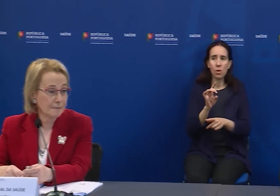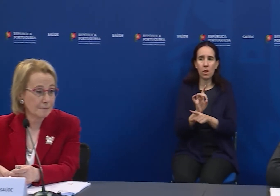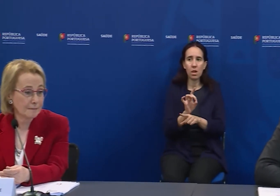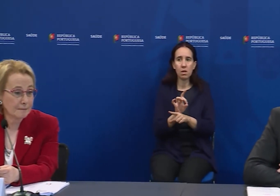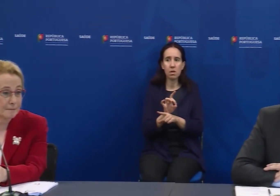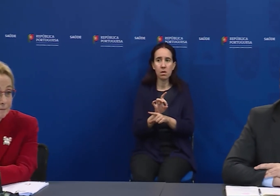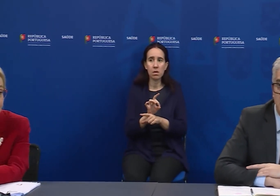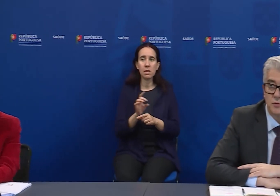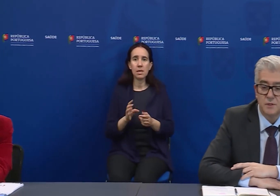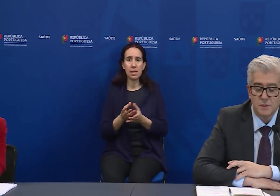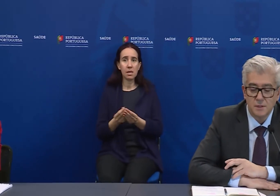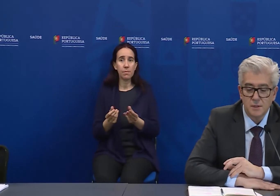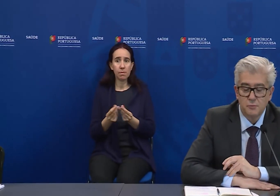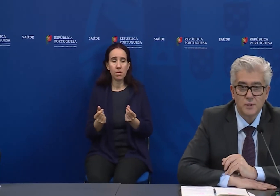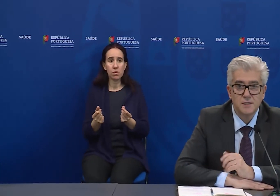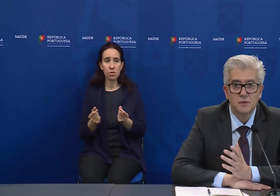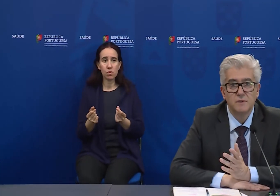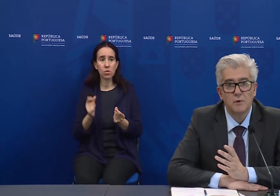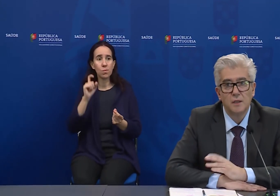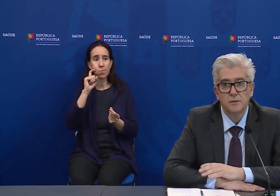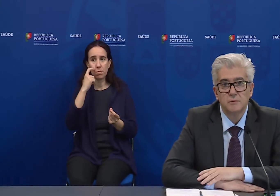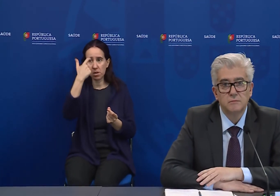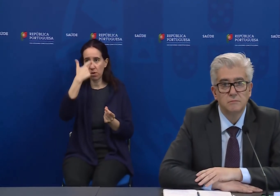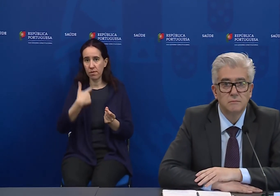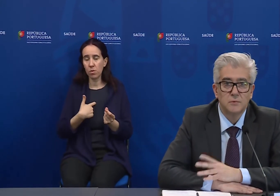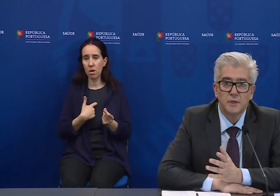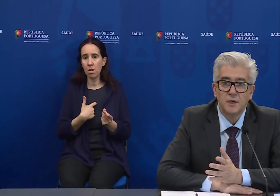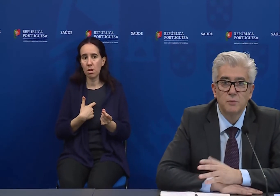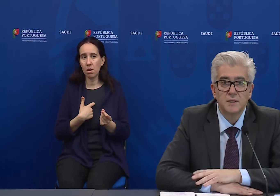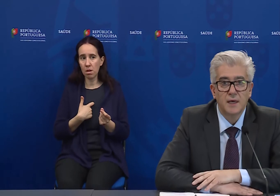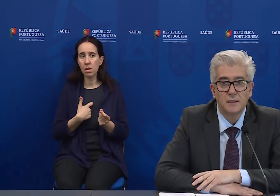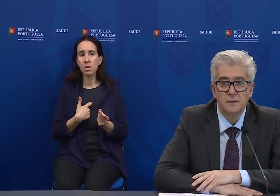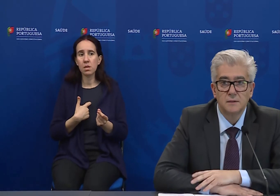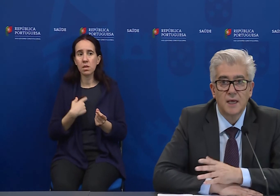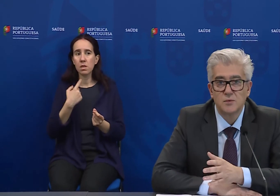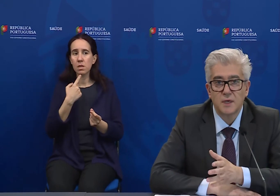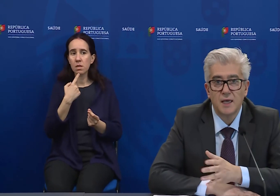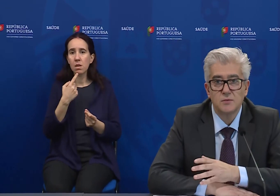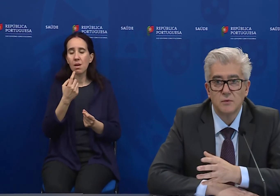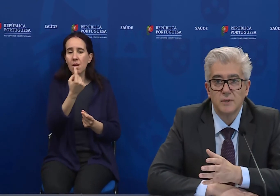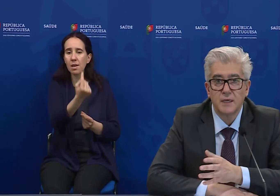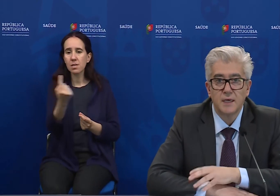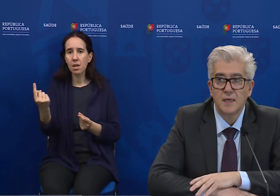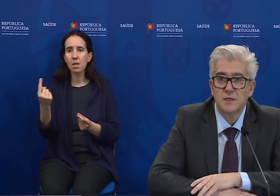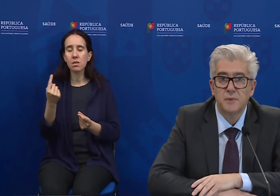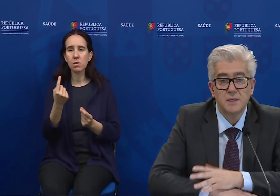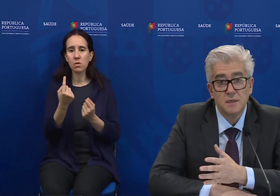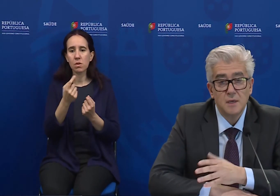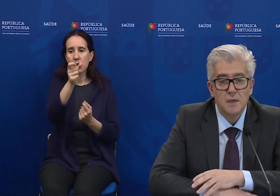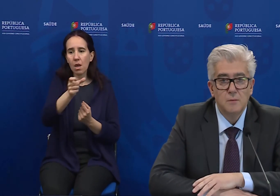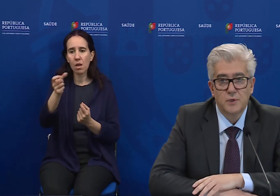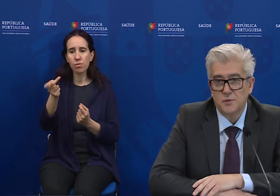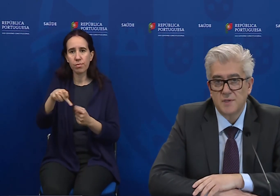Relativamente aos equipamentos de proteção individual, eu não queria comentar caso a caso ou em cada caso que